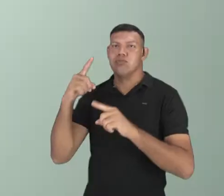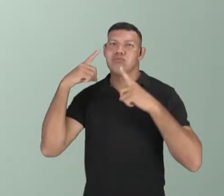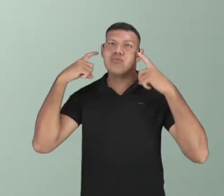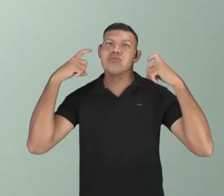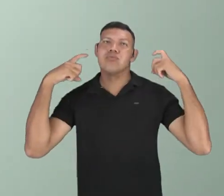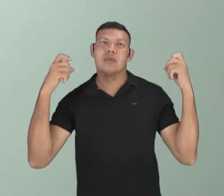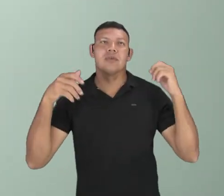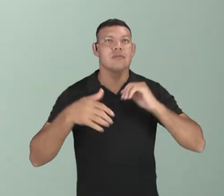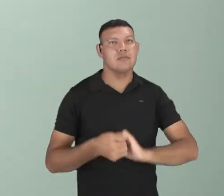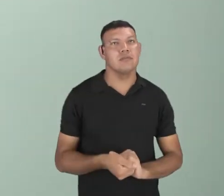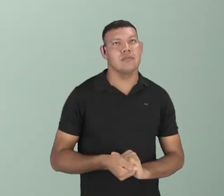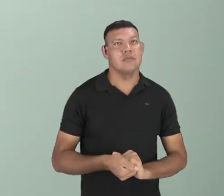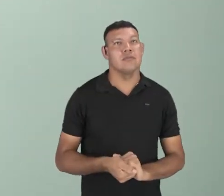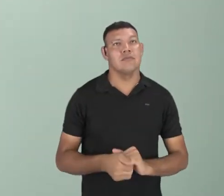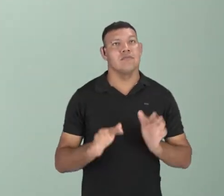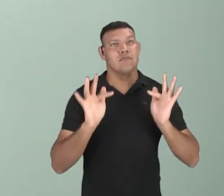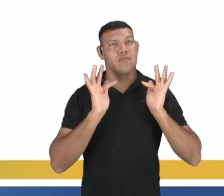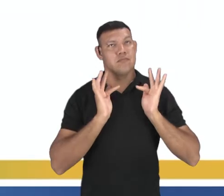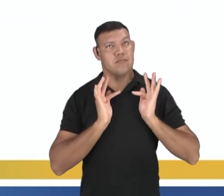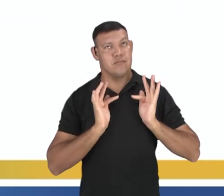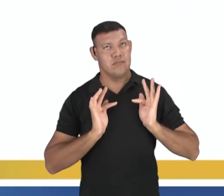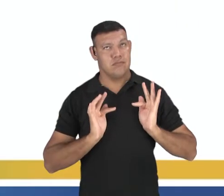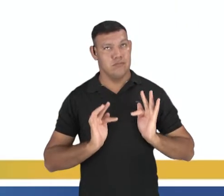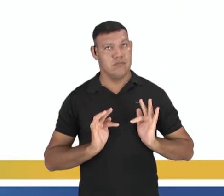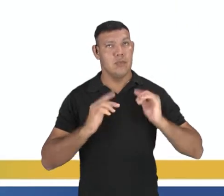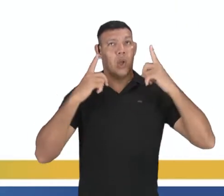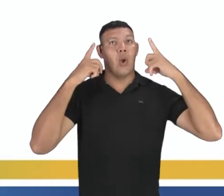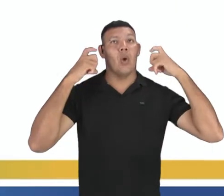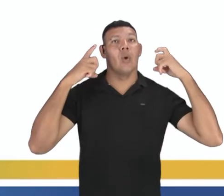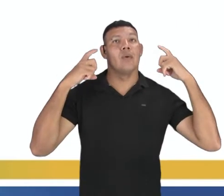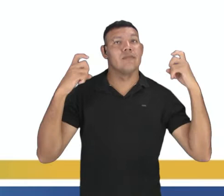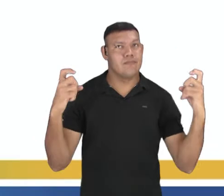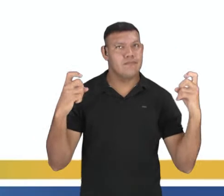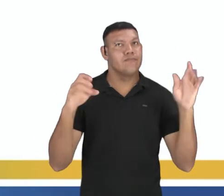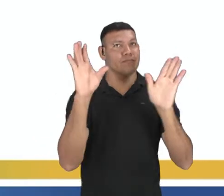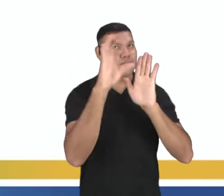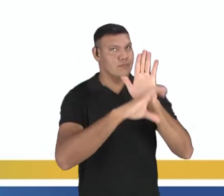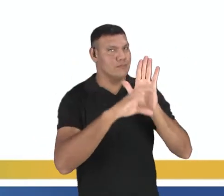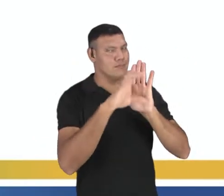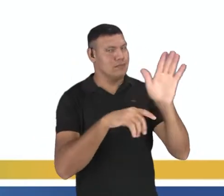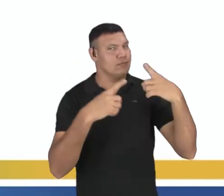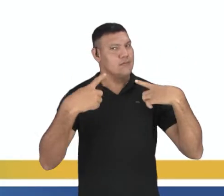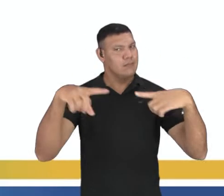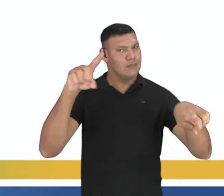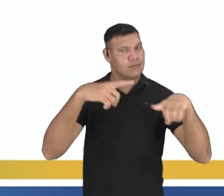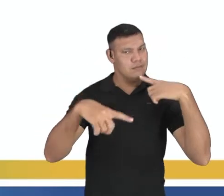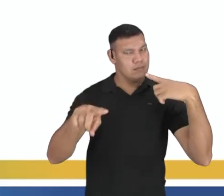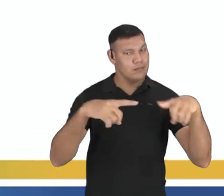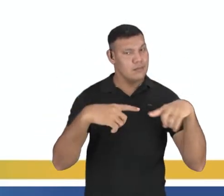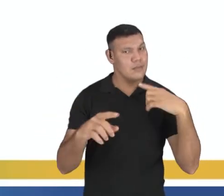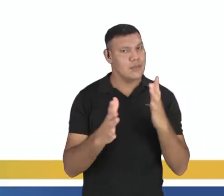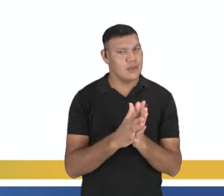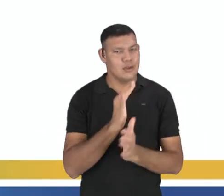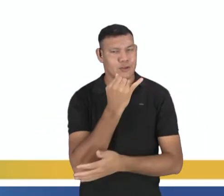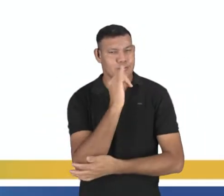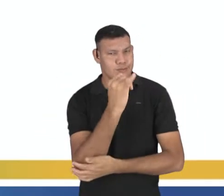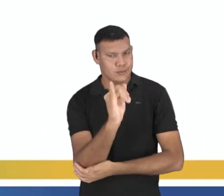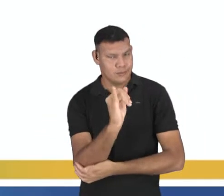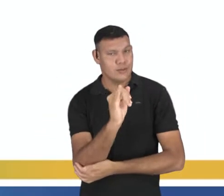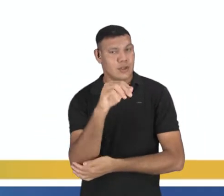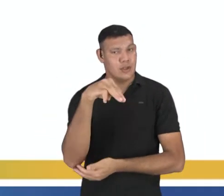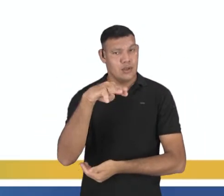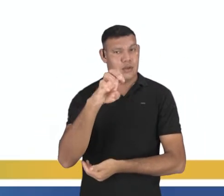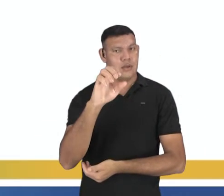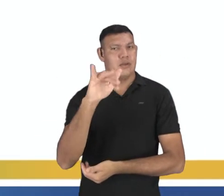em termos físicos os sons E aí vale a gente lembrar né o conceito de música eles são na forma de energia mecânica